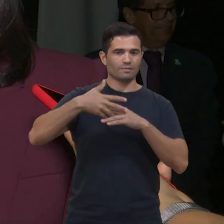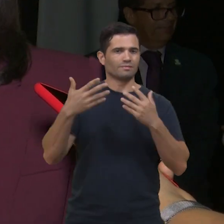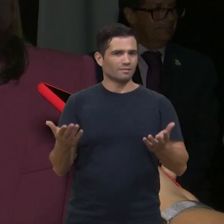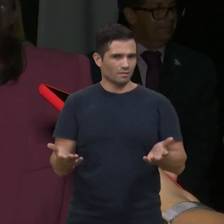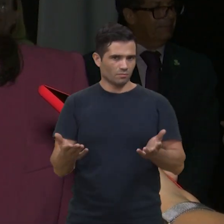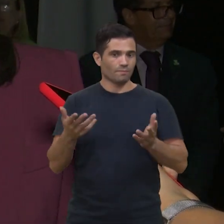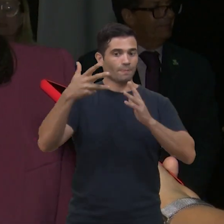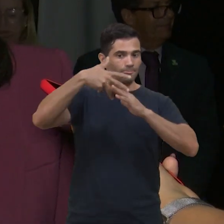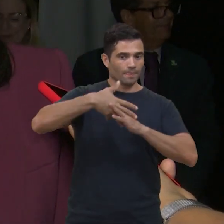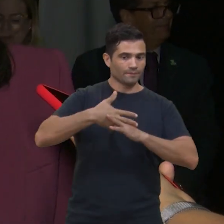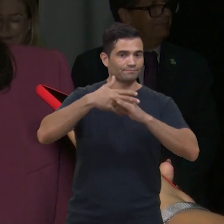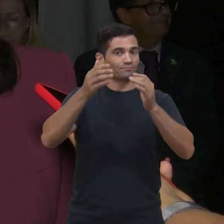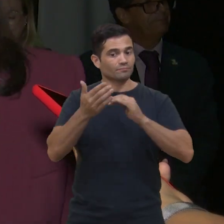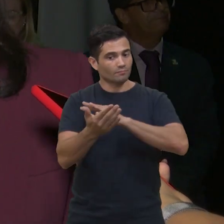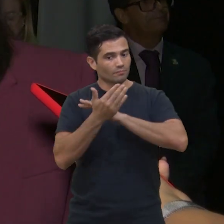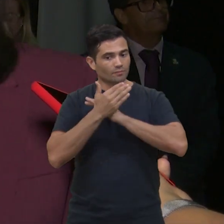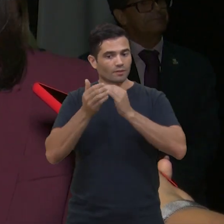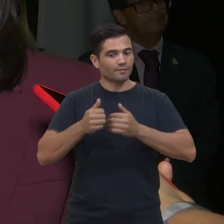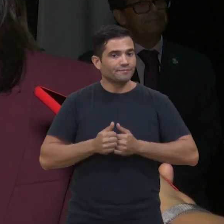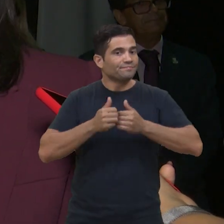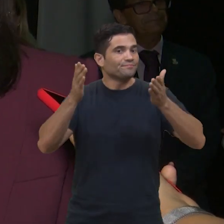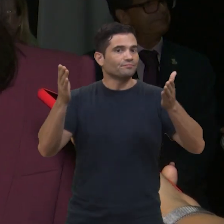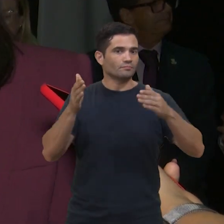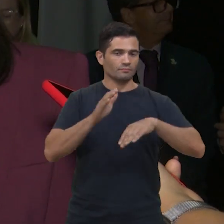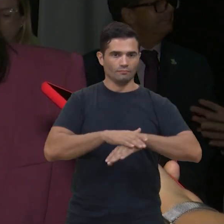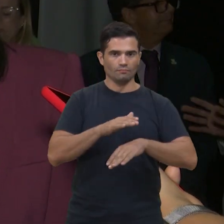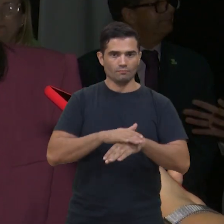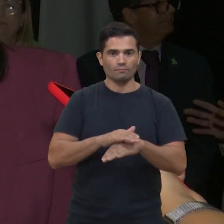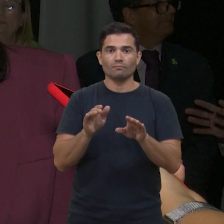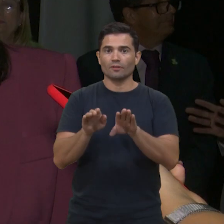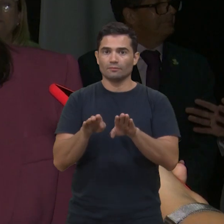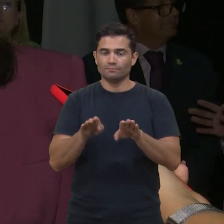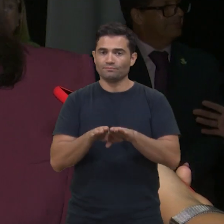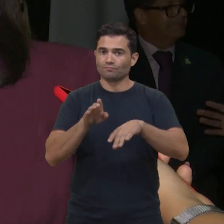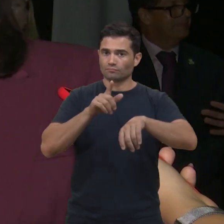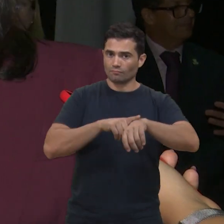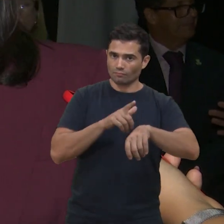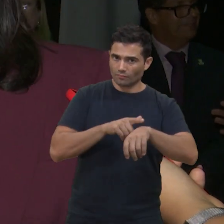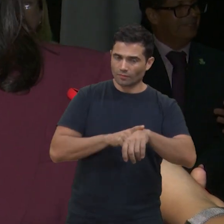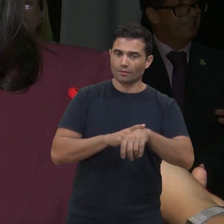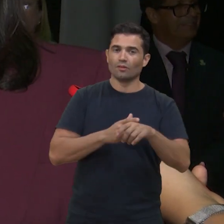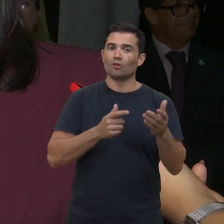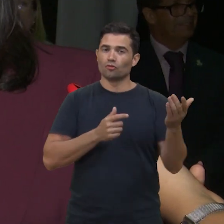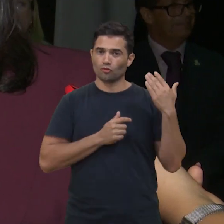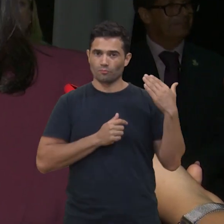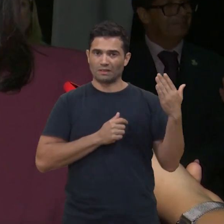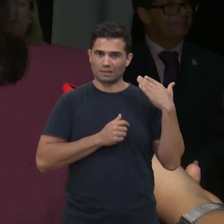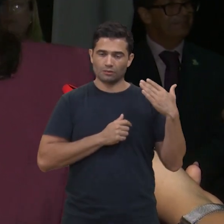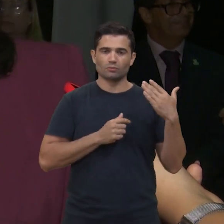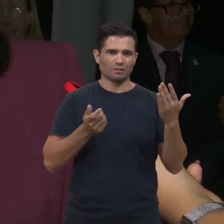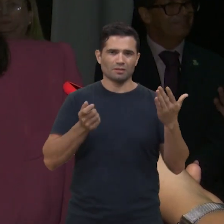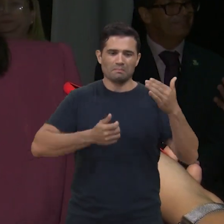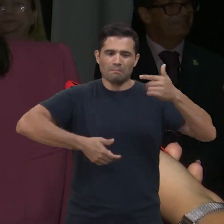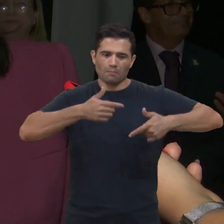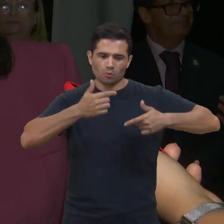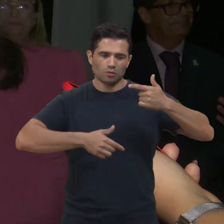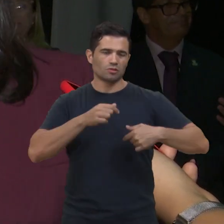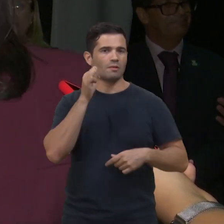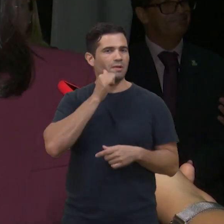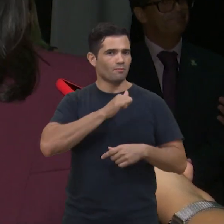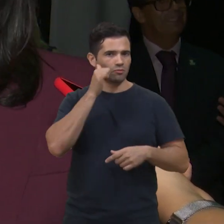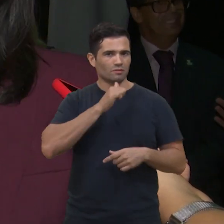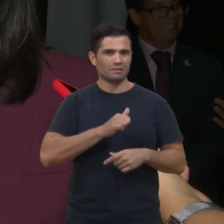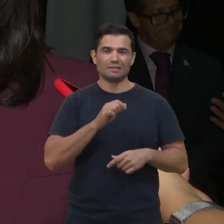de Mato Grosso do Sul. Então, a Universidade Federal abriu as portas para mim, e num momento, numa época em que